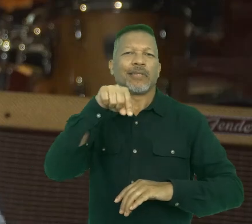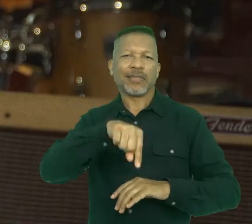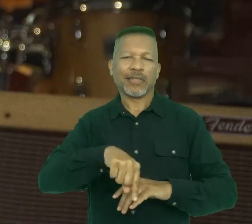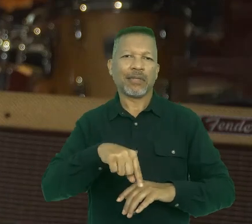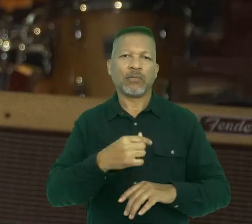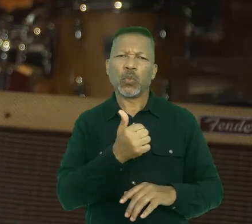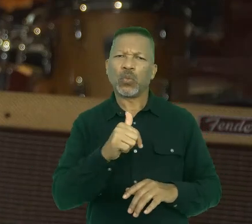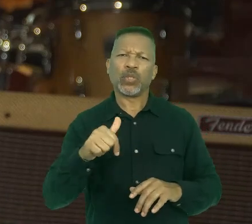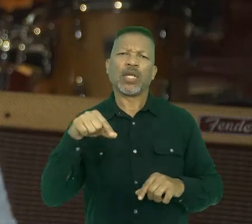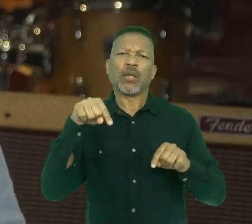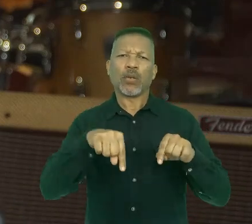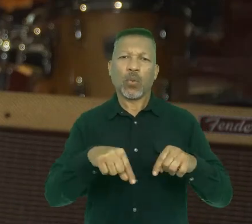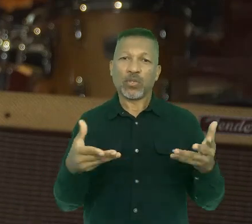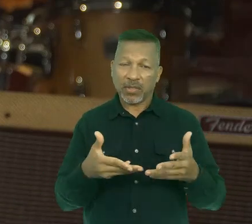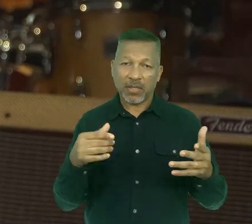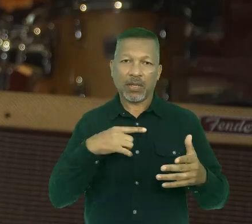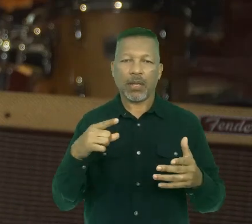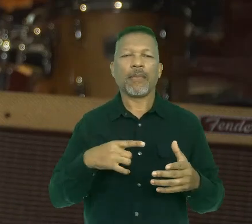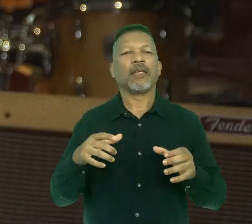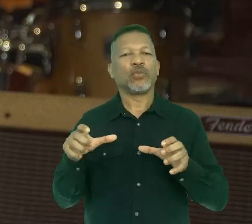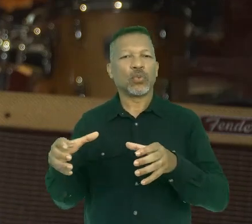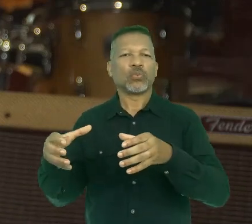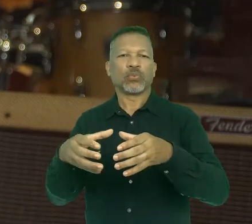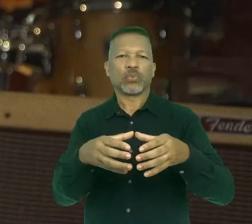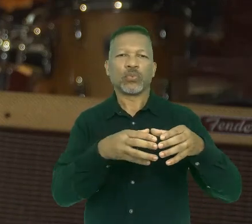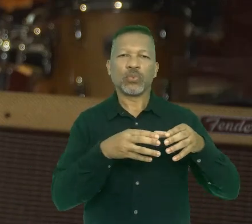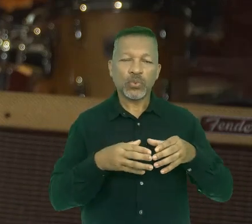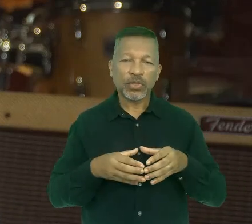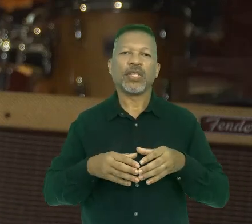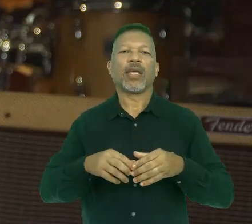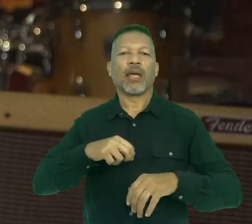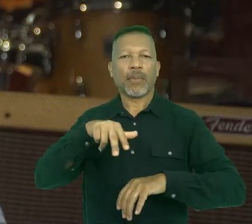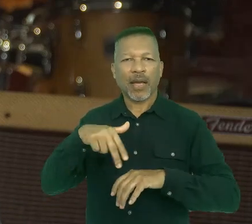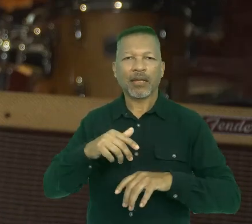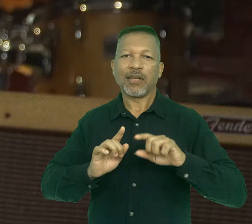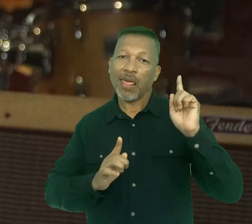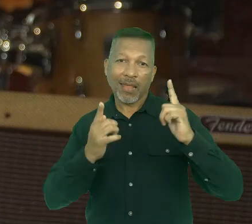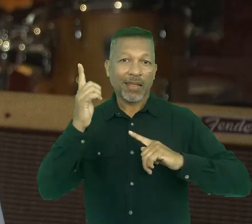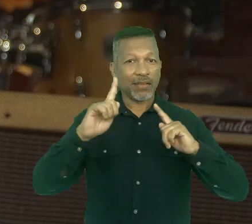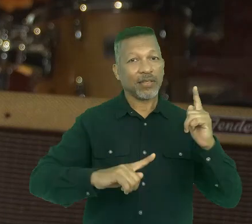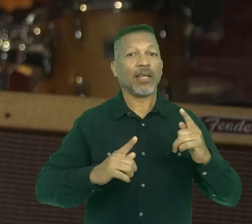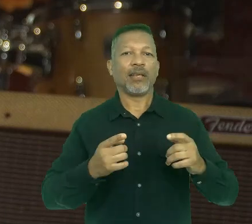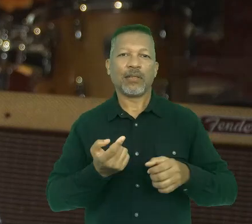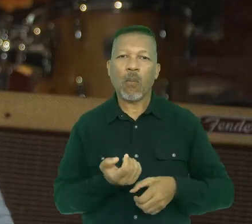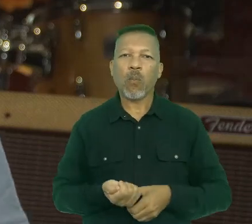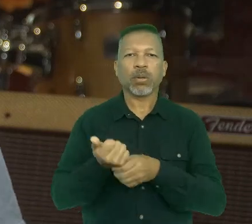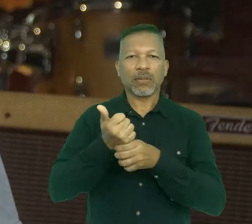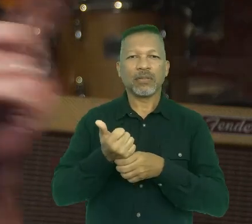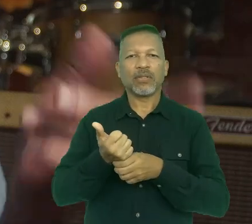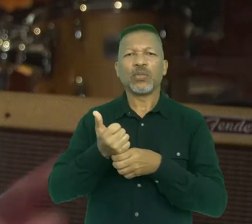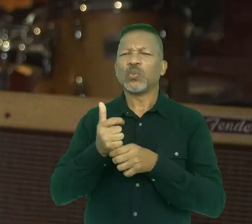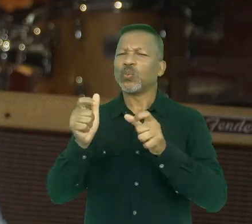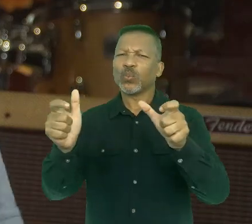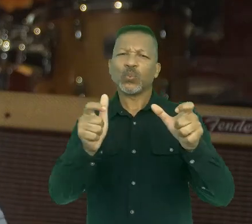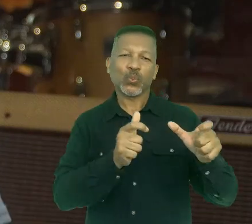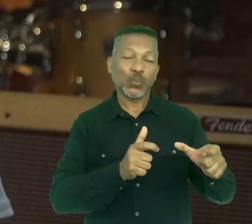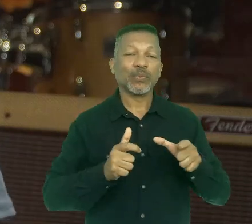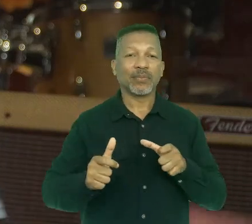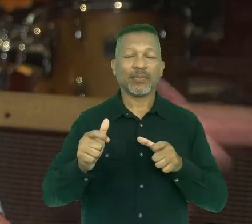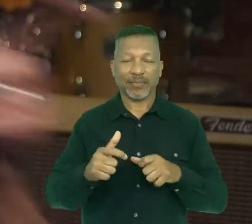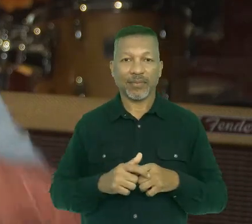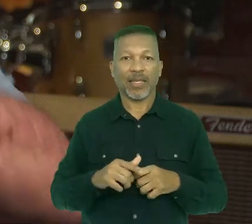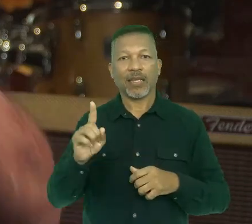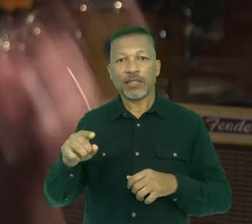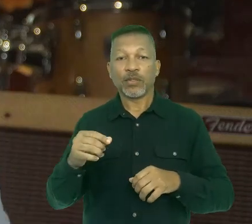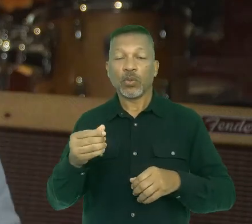Não tem o que tem hoje, mas todos os clubes tinham baile, todos os clubes tinham carnaval, tinha Réveillon, todos os clubes da região.